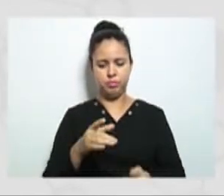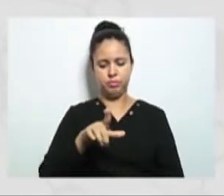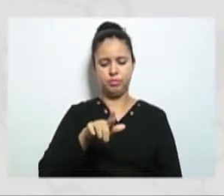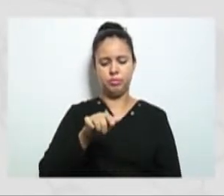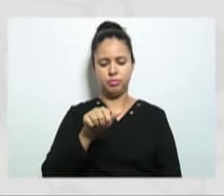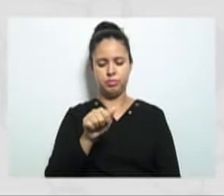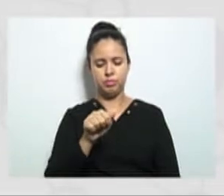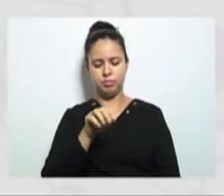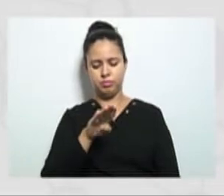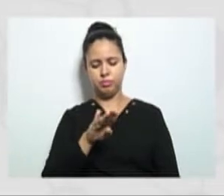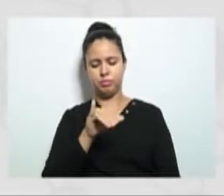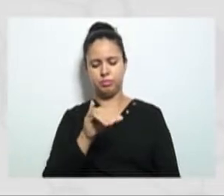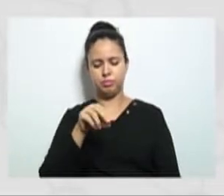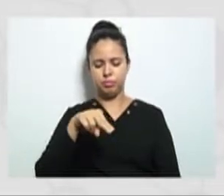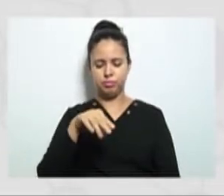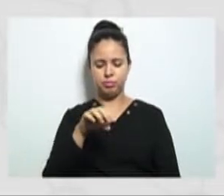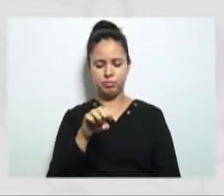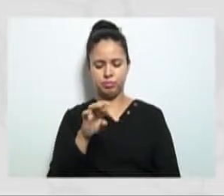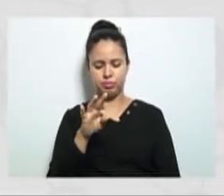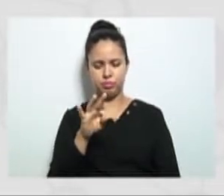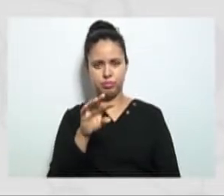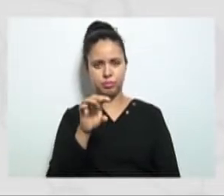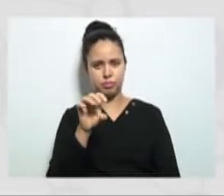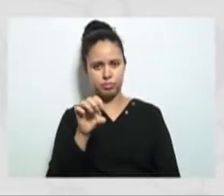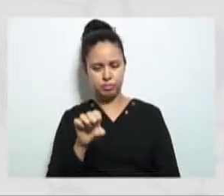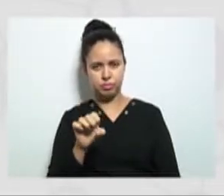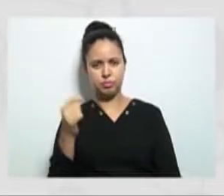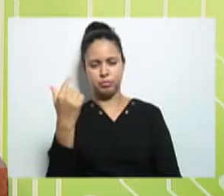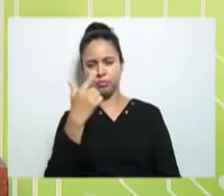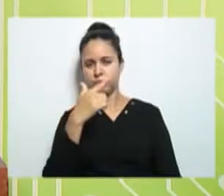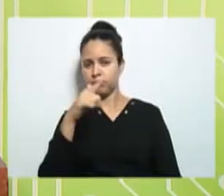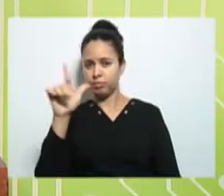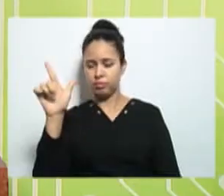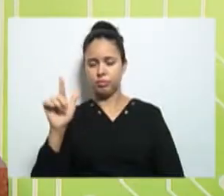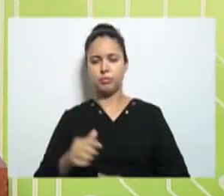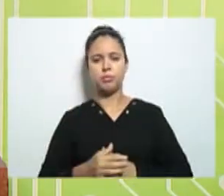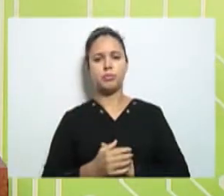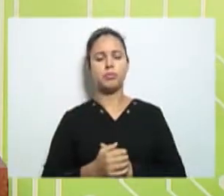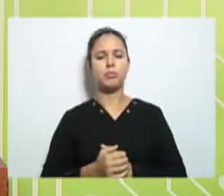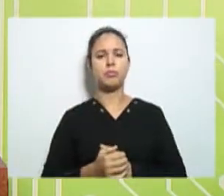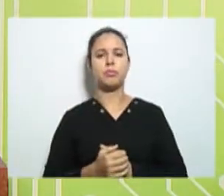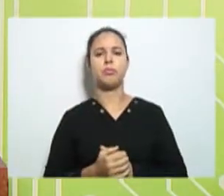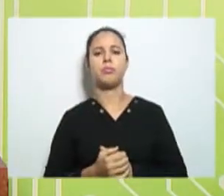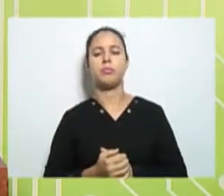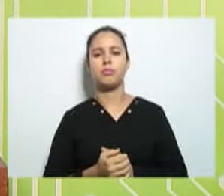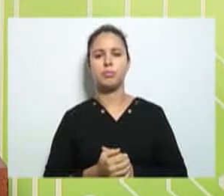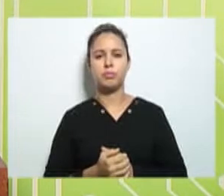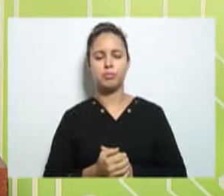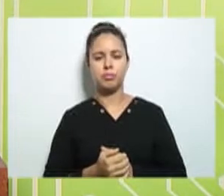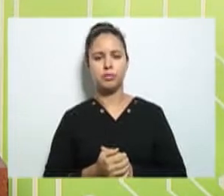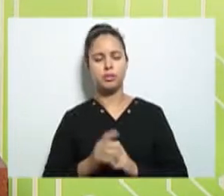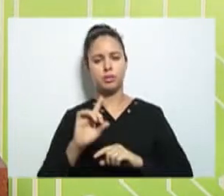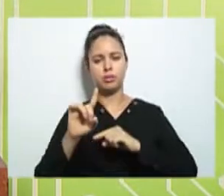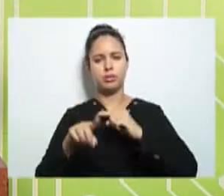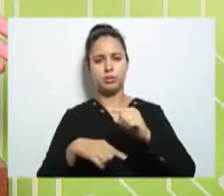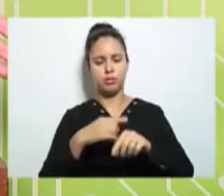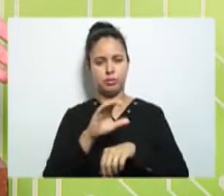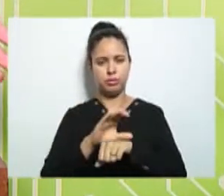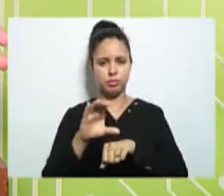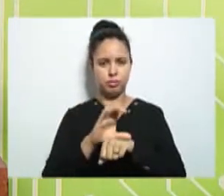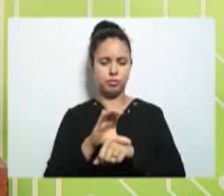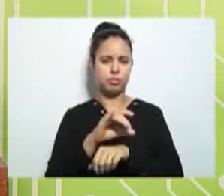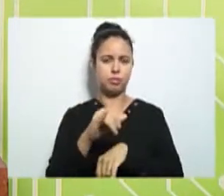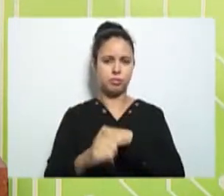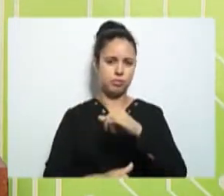é só uma caixa, beleza? A CPU de um computador é outra coisa, tá? Que aí você vê mais nos cursos de informática, é onde realmente